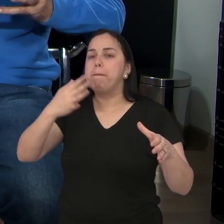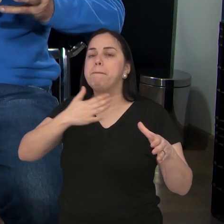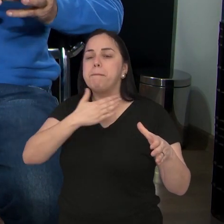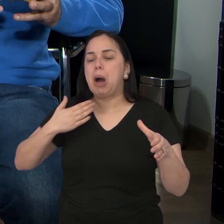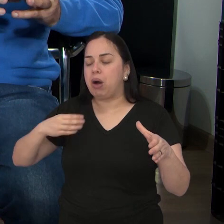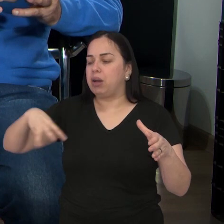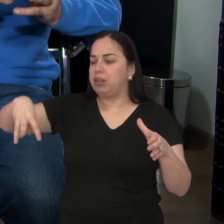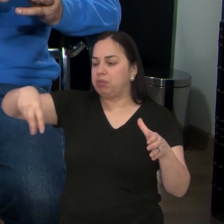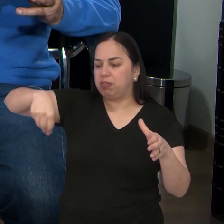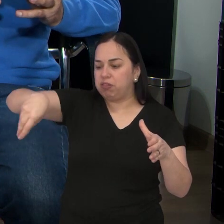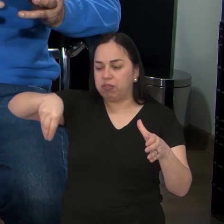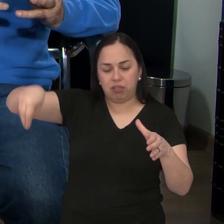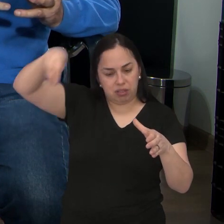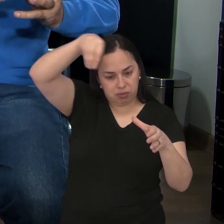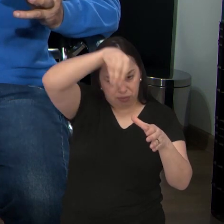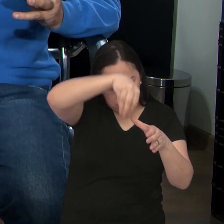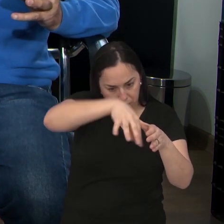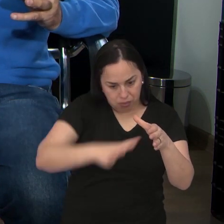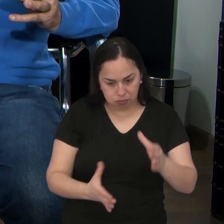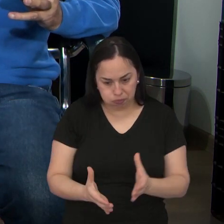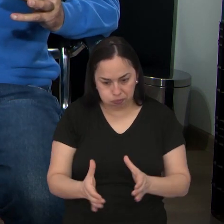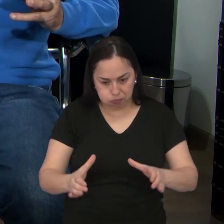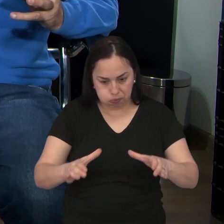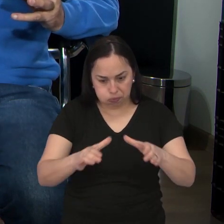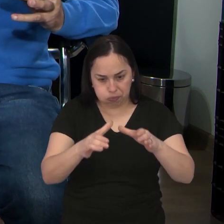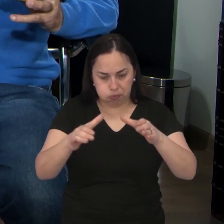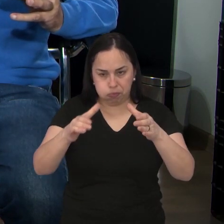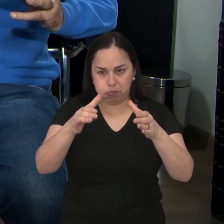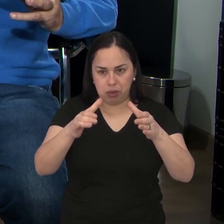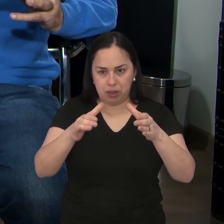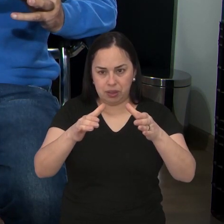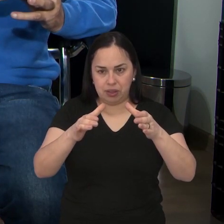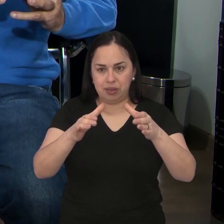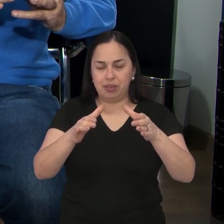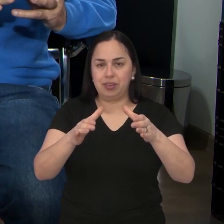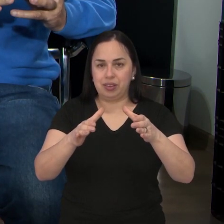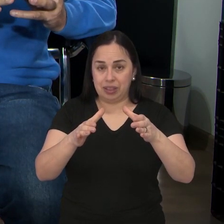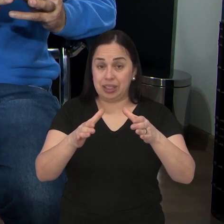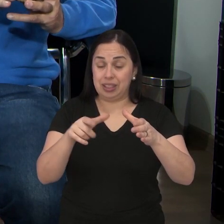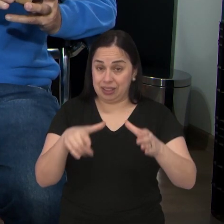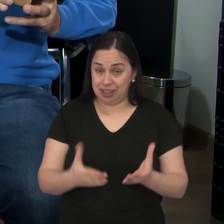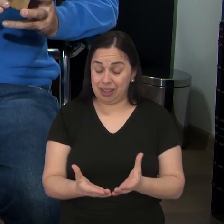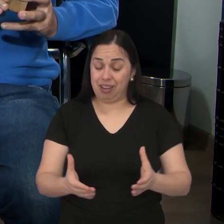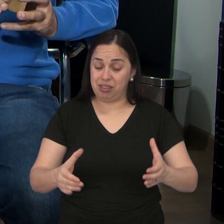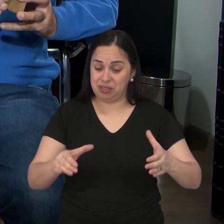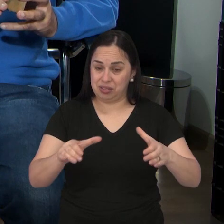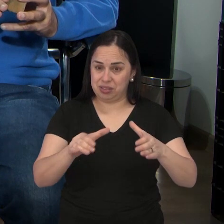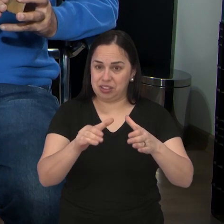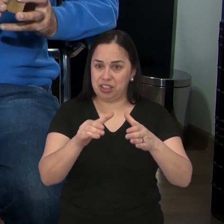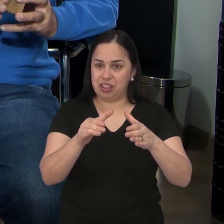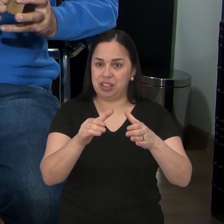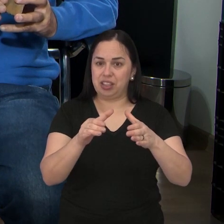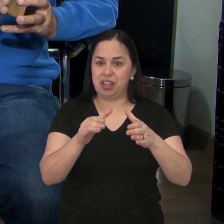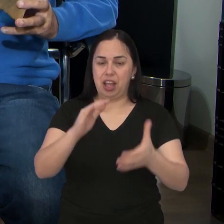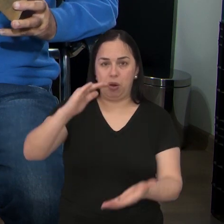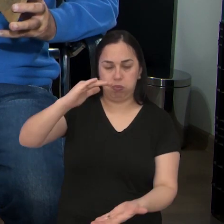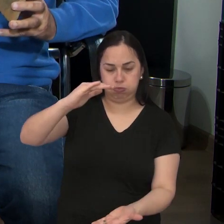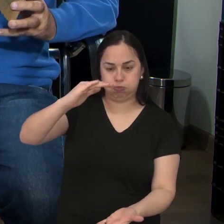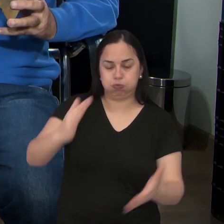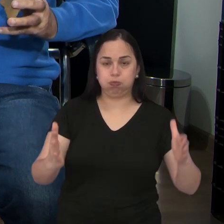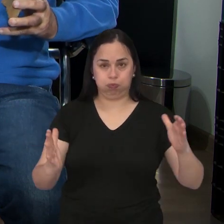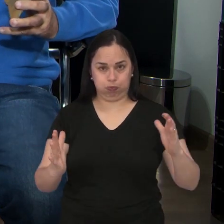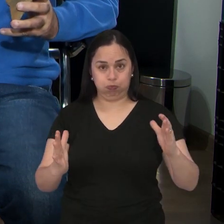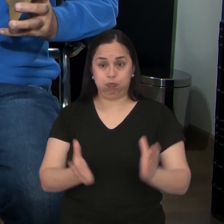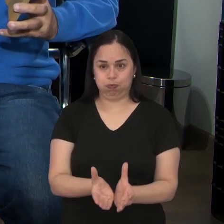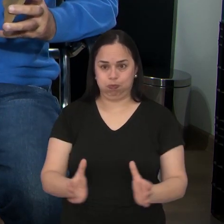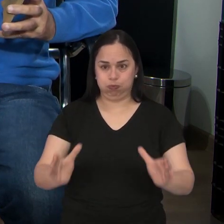esta textura, chamado corrugado, mas que para mim era uma forma de fortalecer a peça para não quebrar. Era um